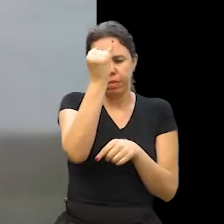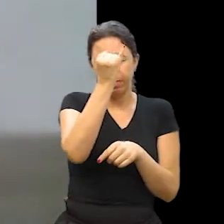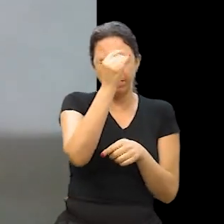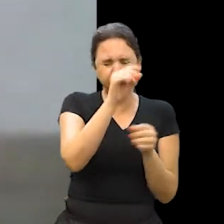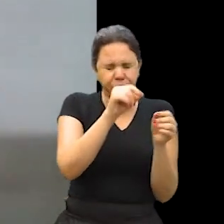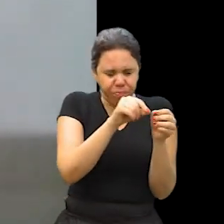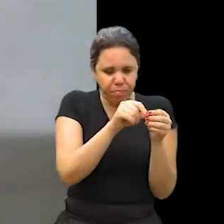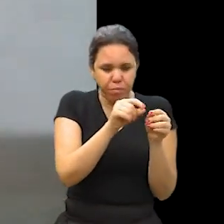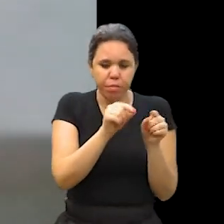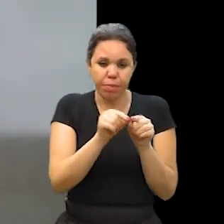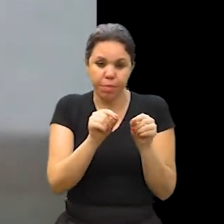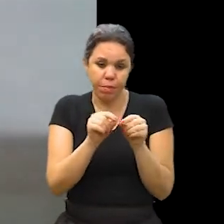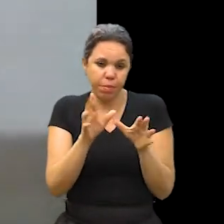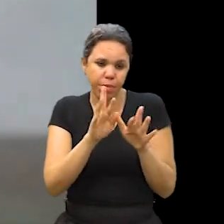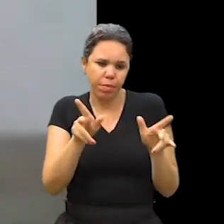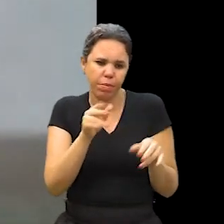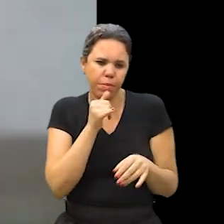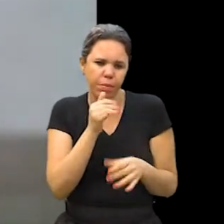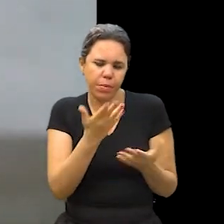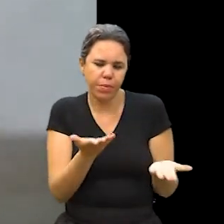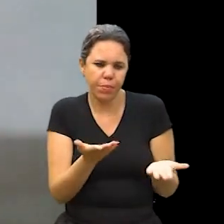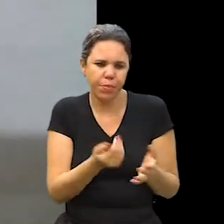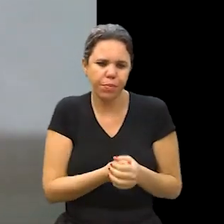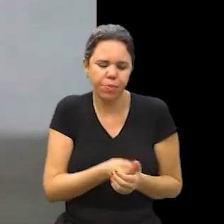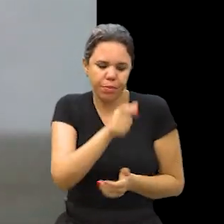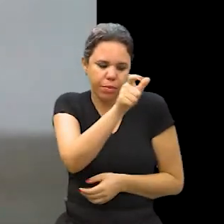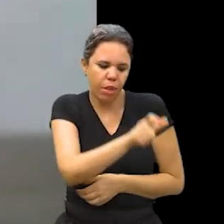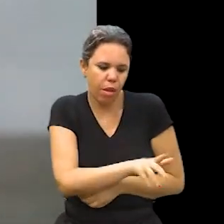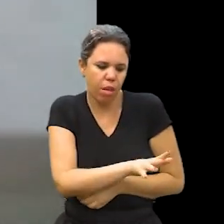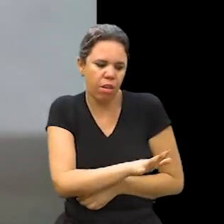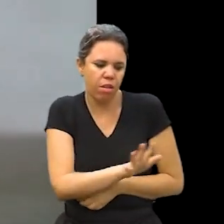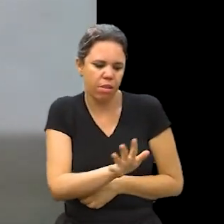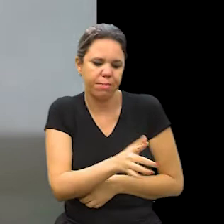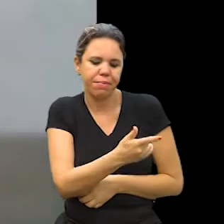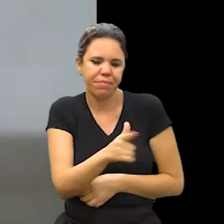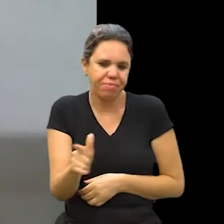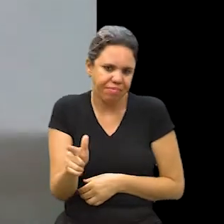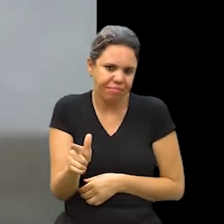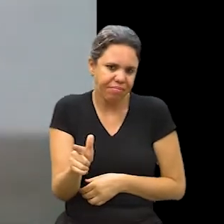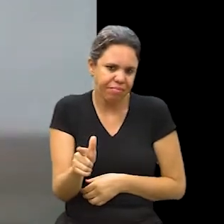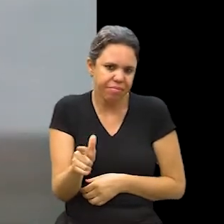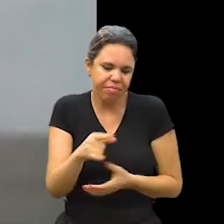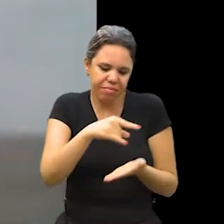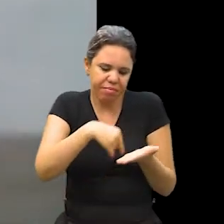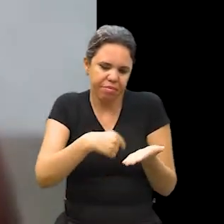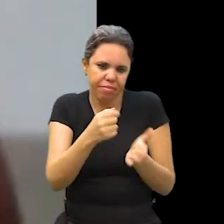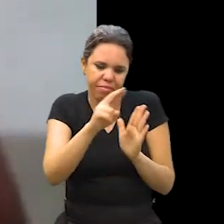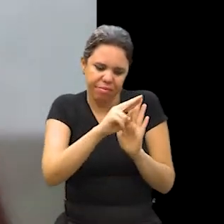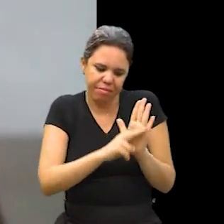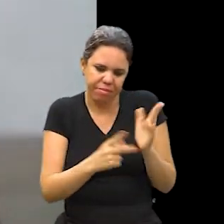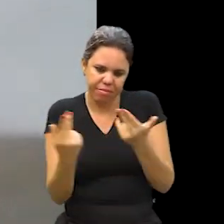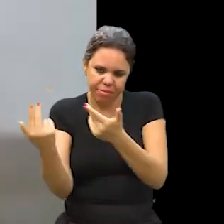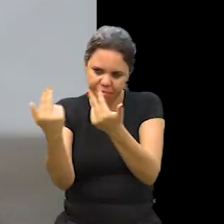importante, porque não é assim, né? A pessoa, não existe receita de bolo, né? Tudo